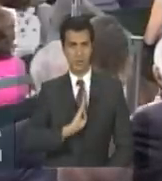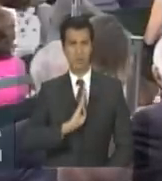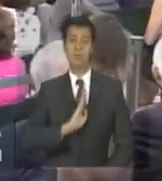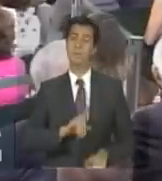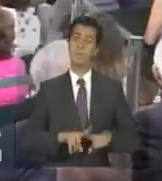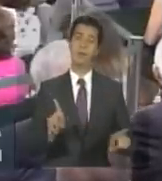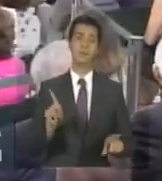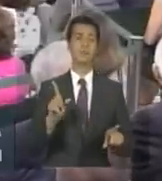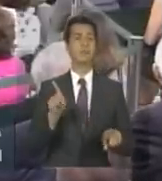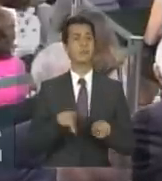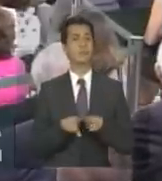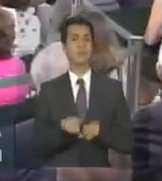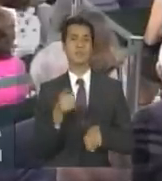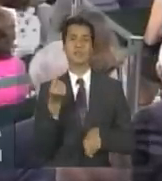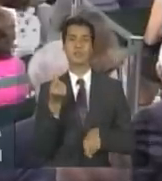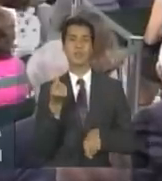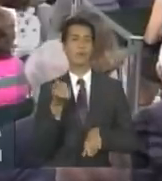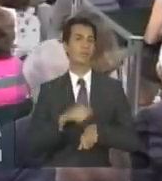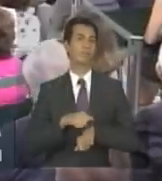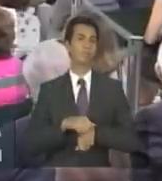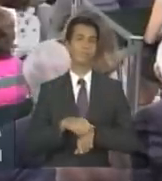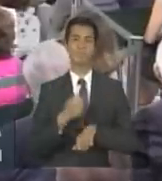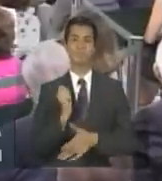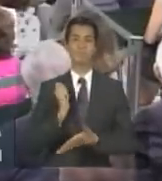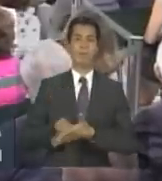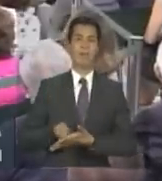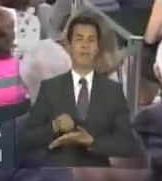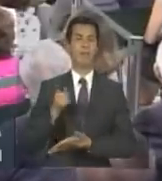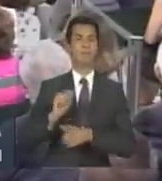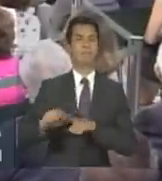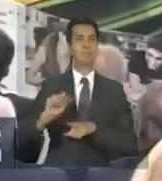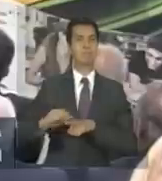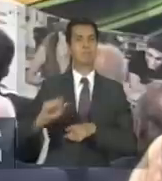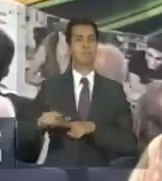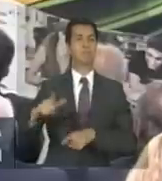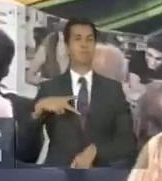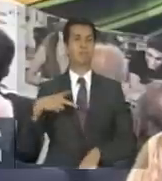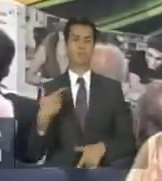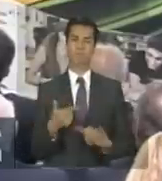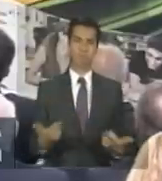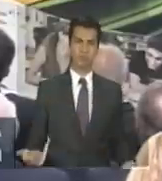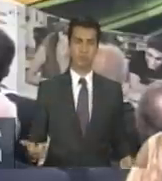E ela lembrava de um projeto que